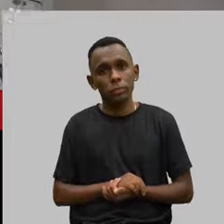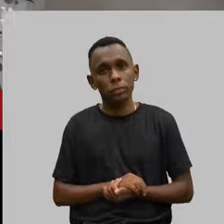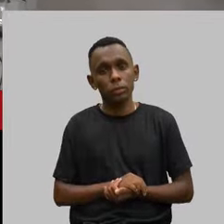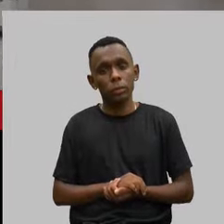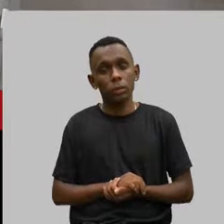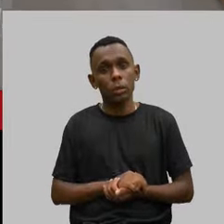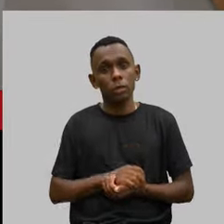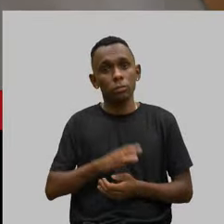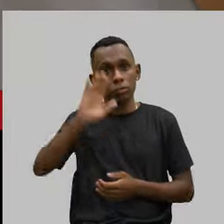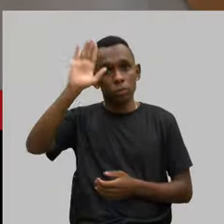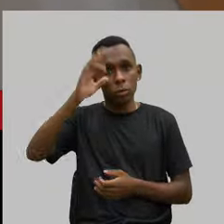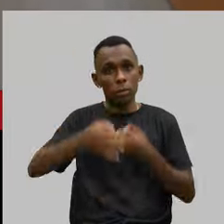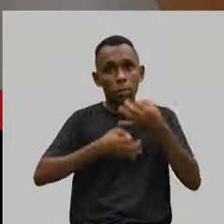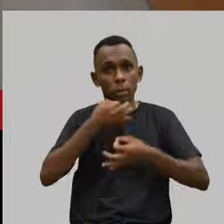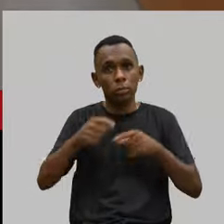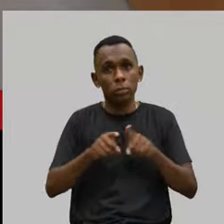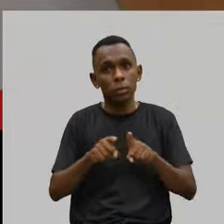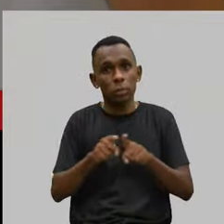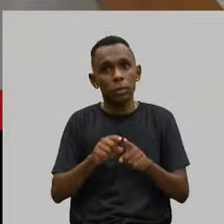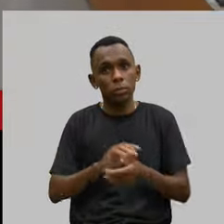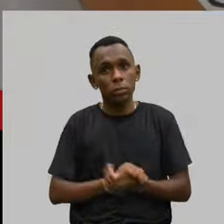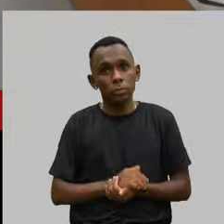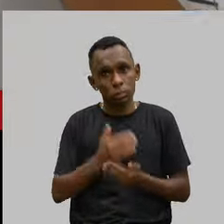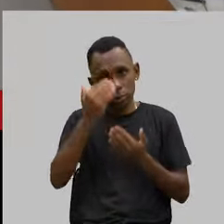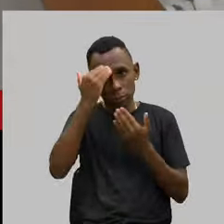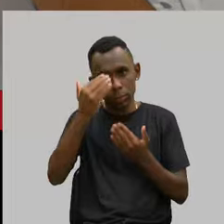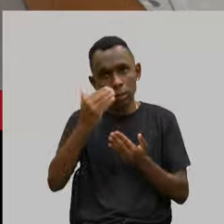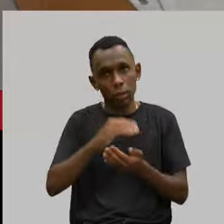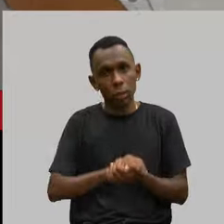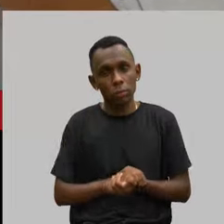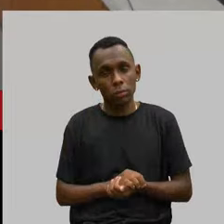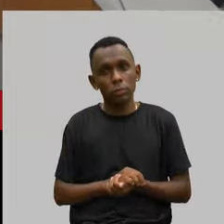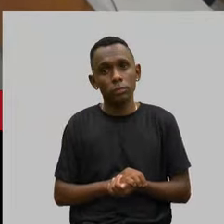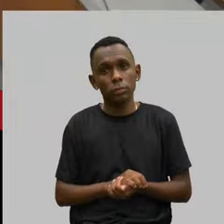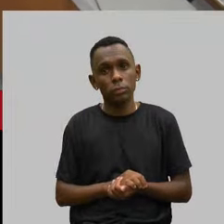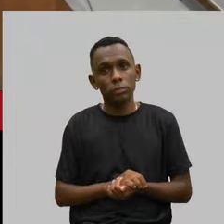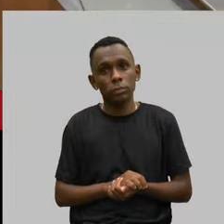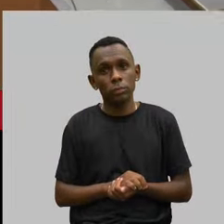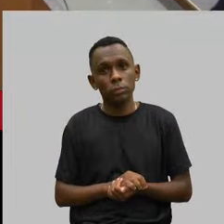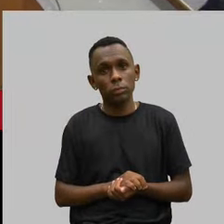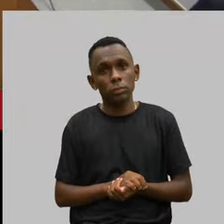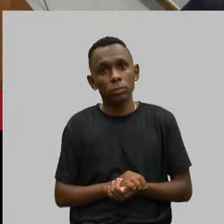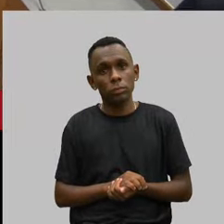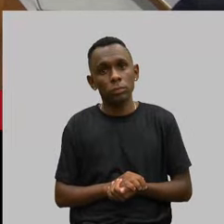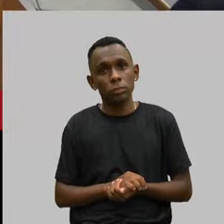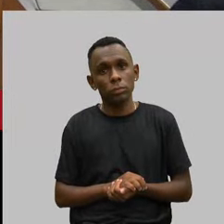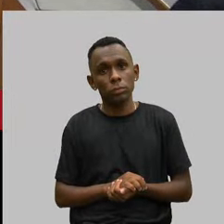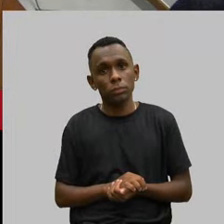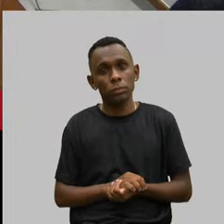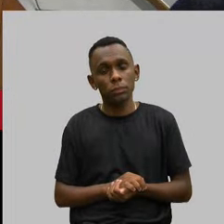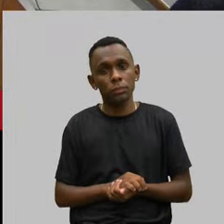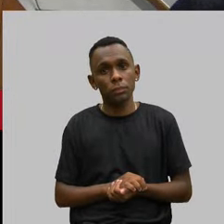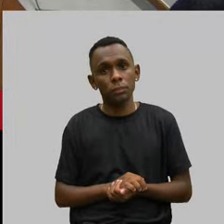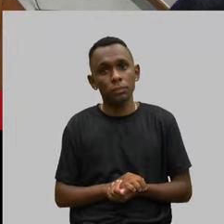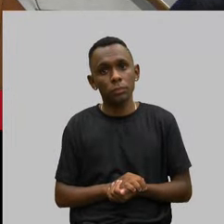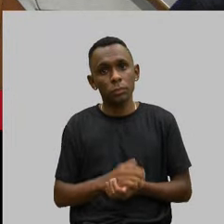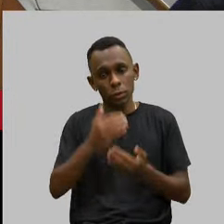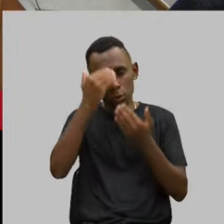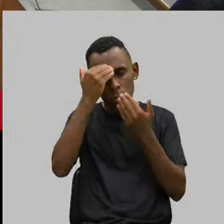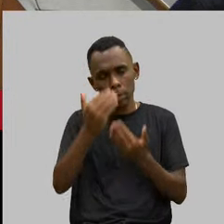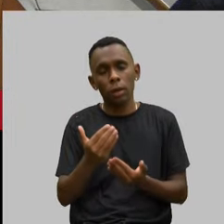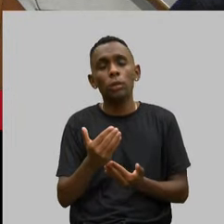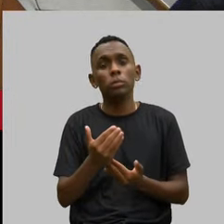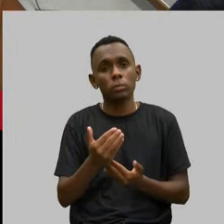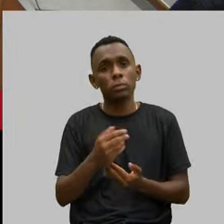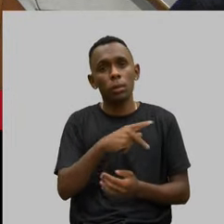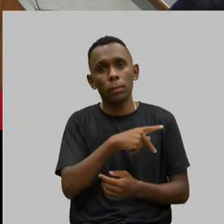presidente Obrigado Deputado Professor cleit com a palavra Deputado titor obrigado senhor presidente